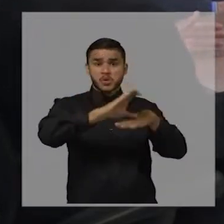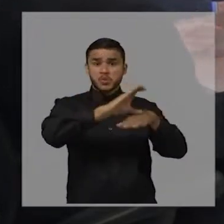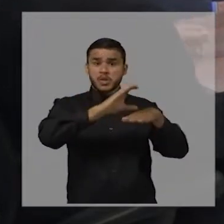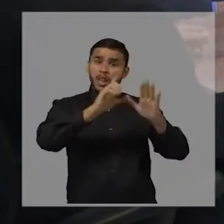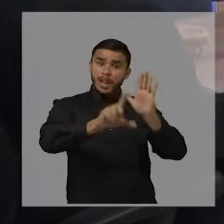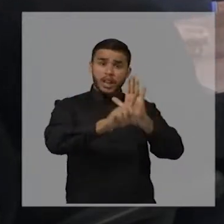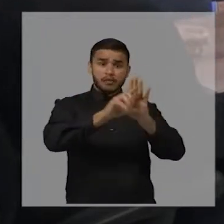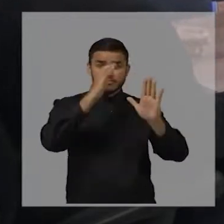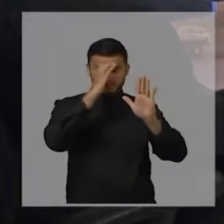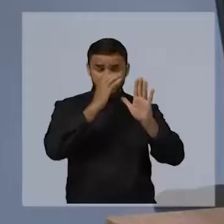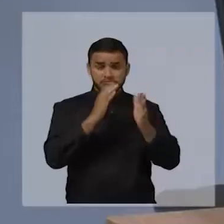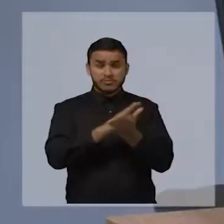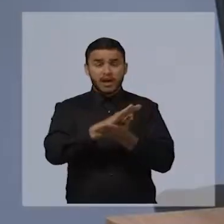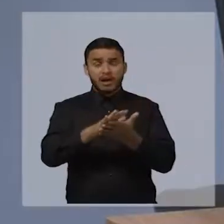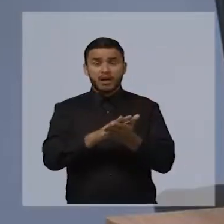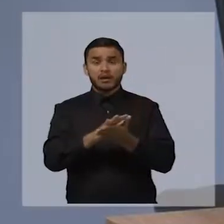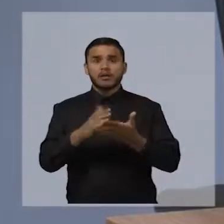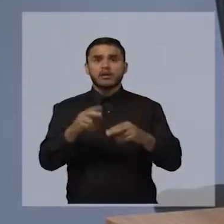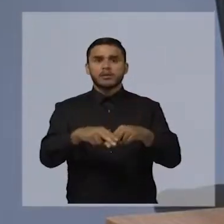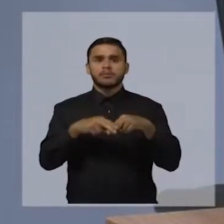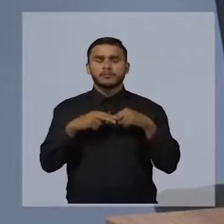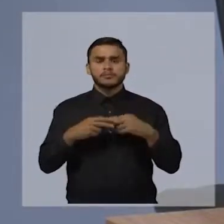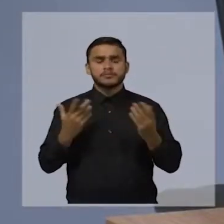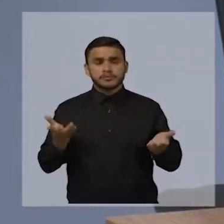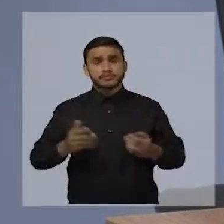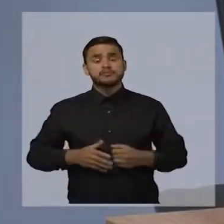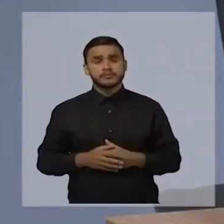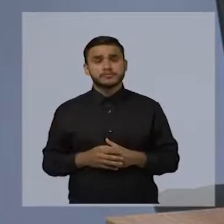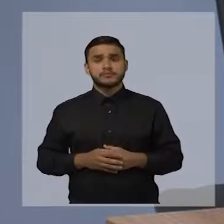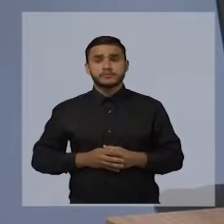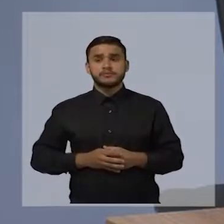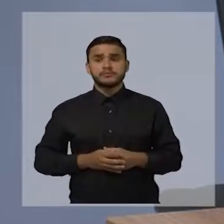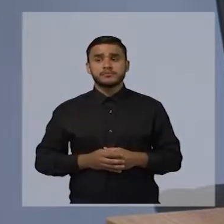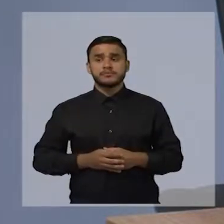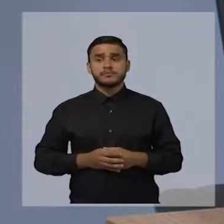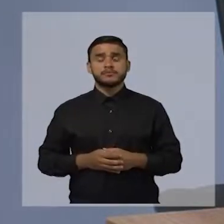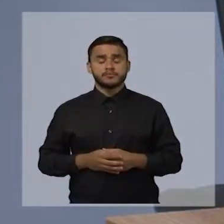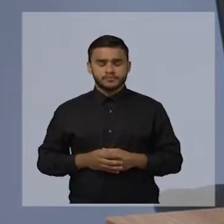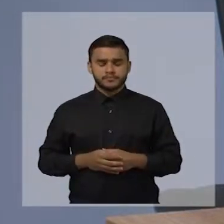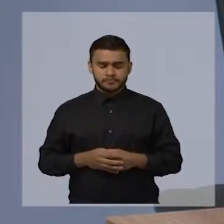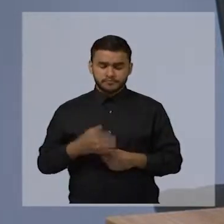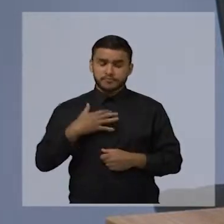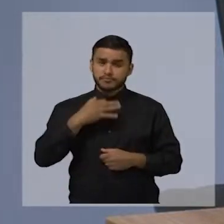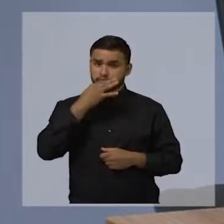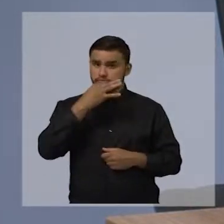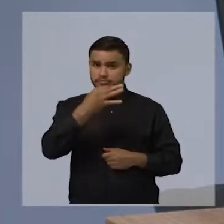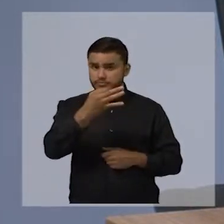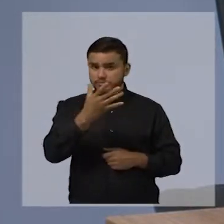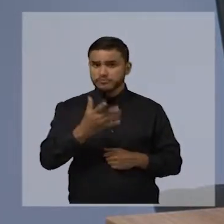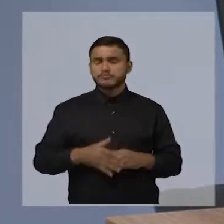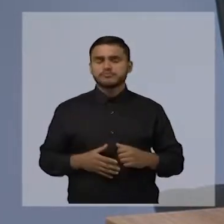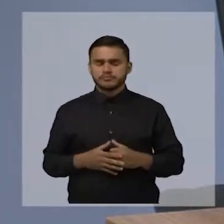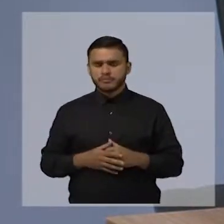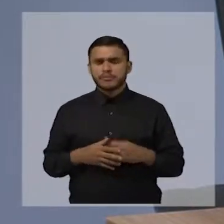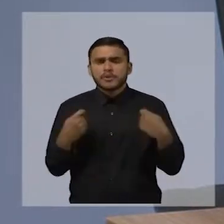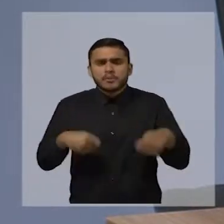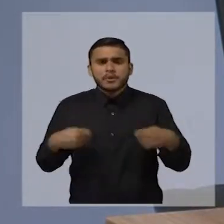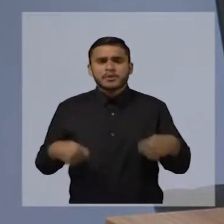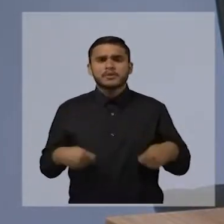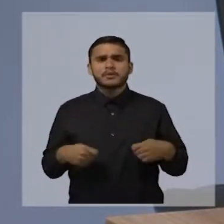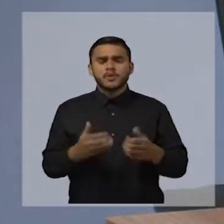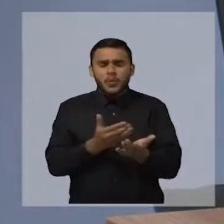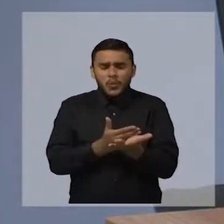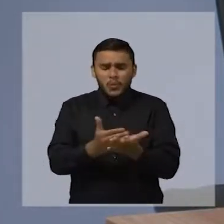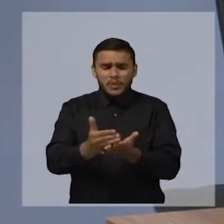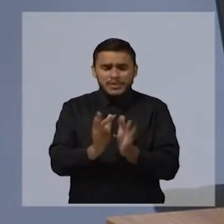público, e age com a desenvoltura que nós estamos assistindo. Às vezes é uma questão mínima, que